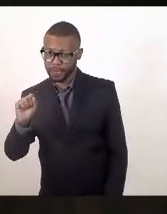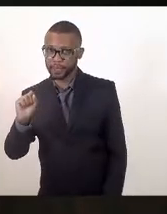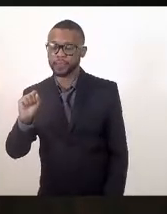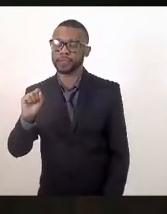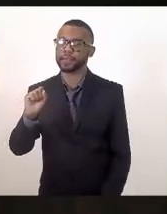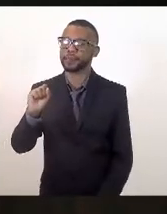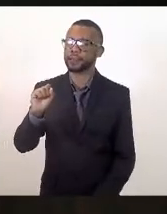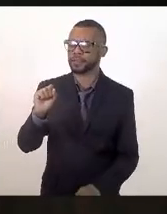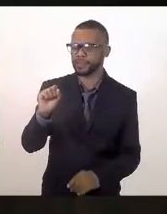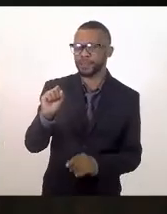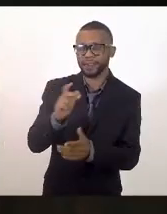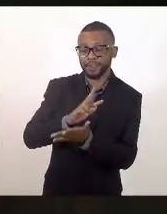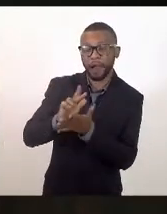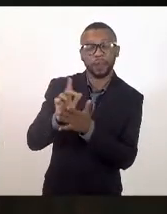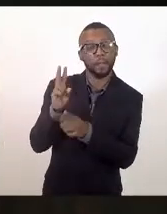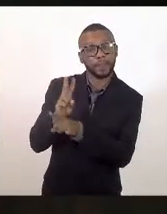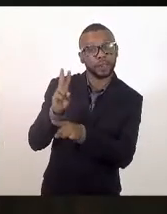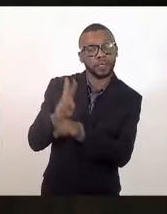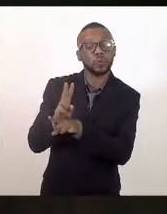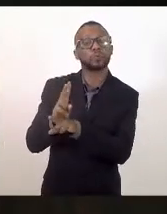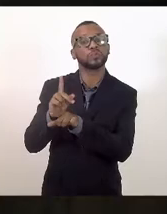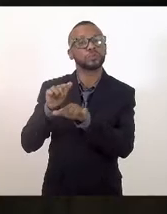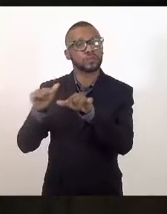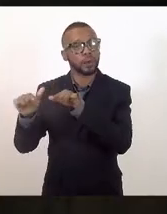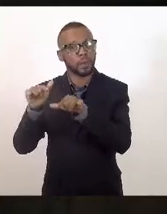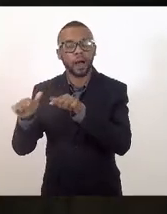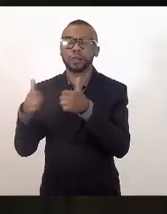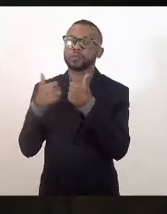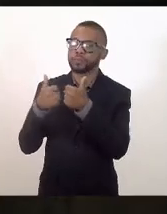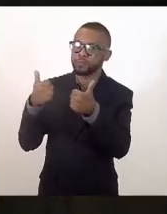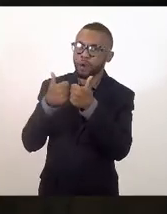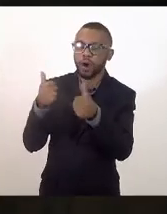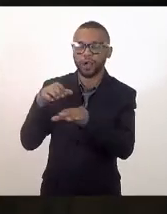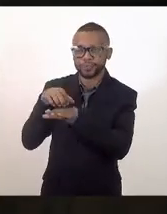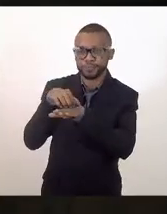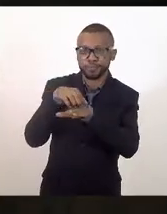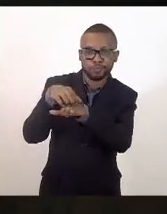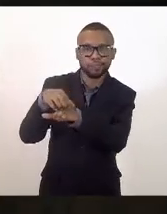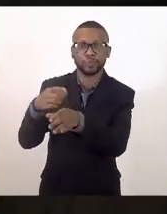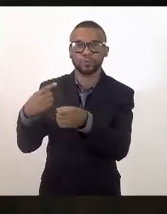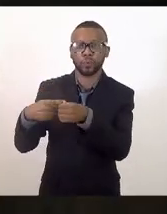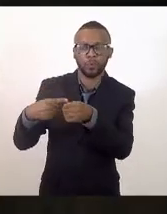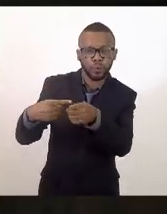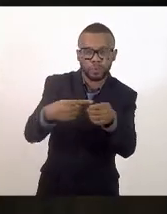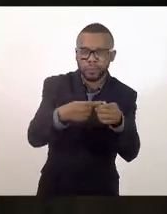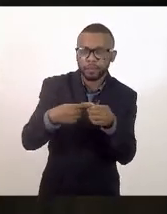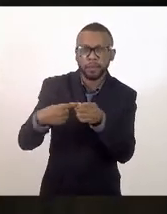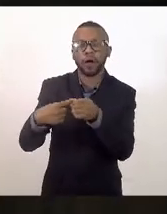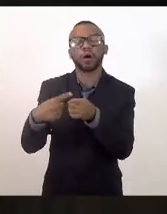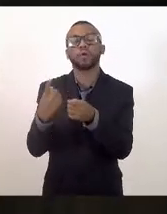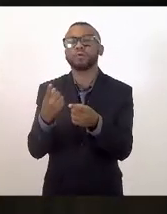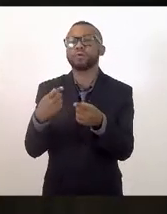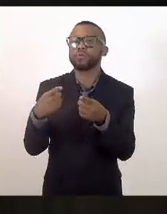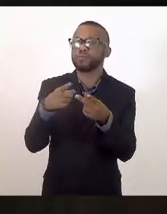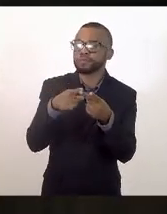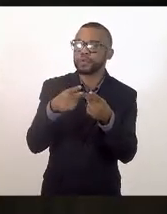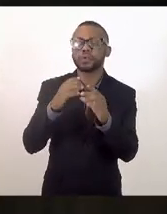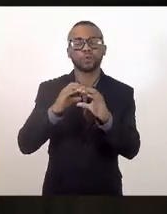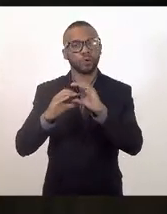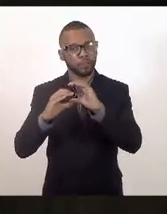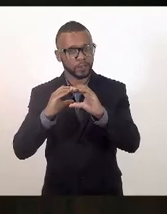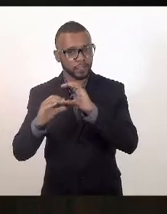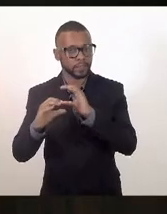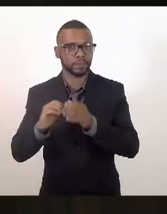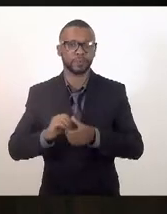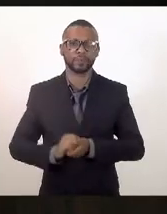mercadorias e outras prestações de serviços de transporte interestadual e intermunicipal de comunicação, ICMS, nas contas